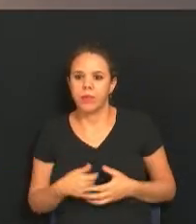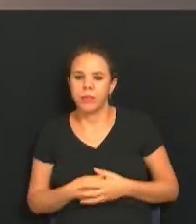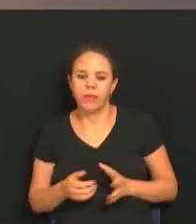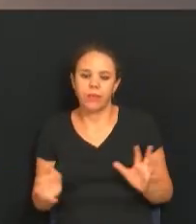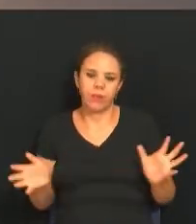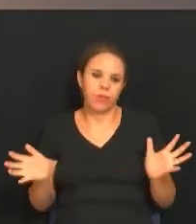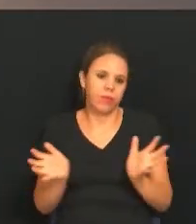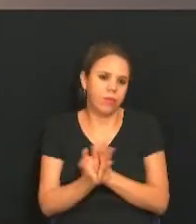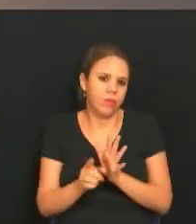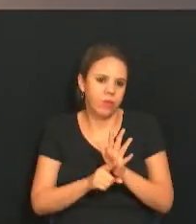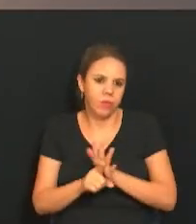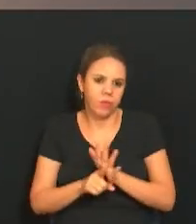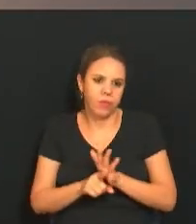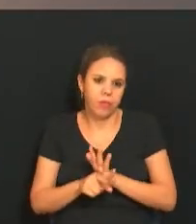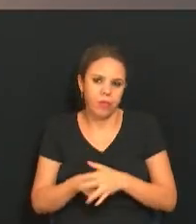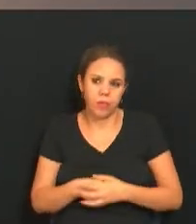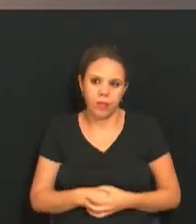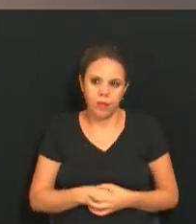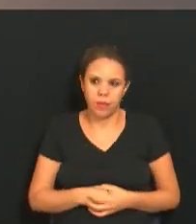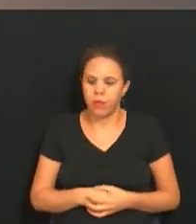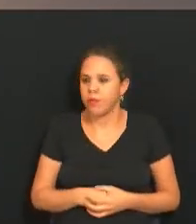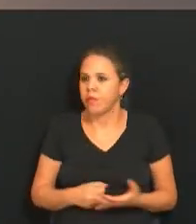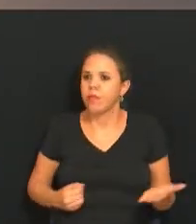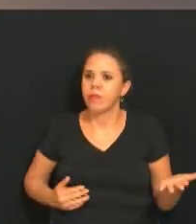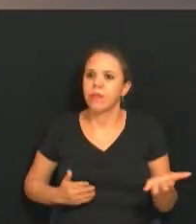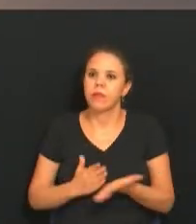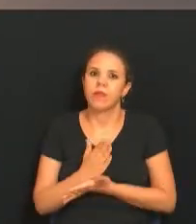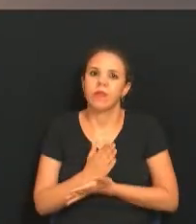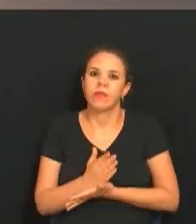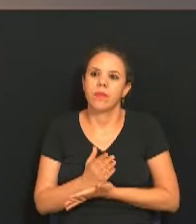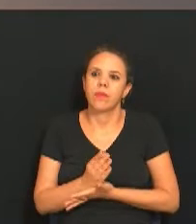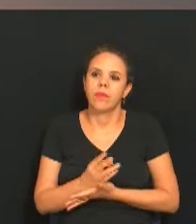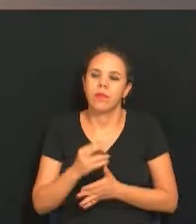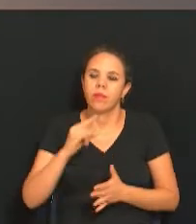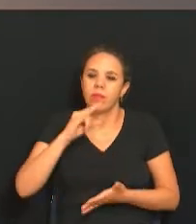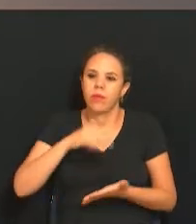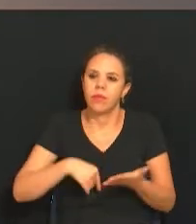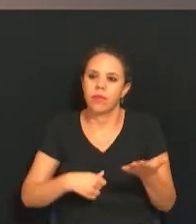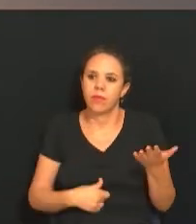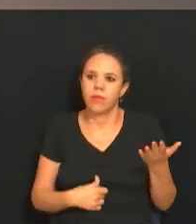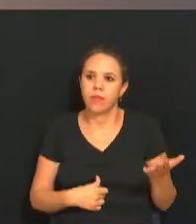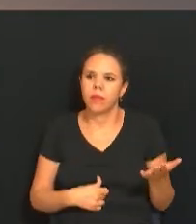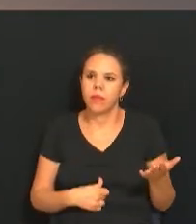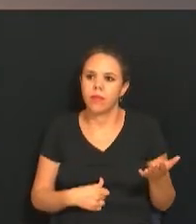de Estudos, que foi aprovada pelo requerimento